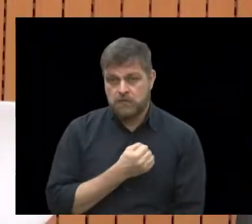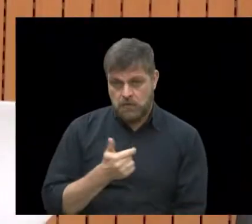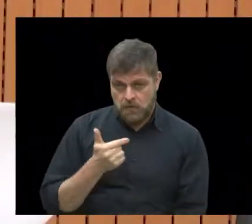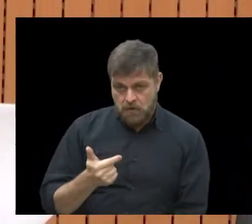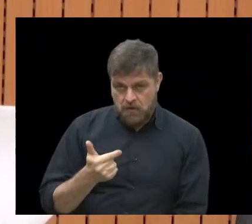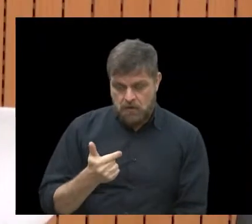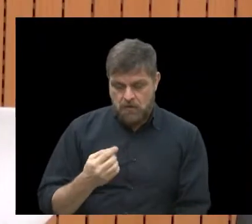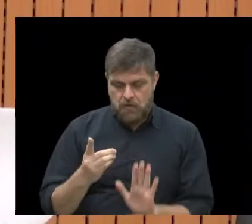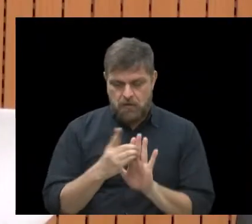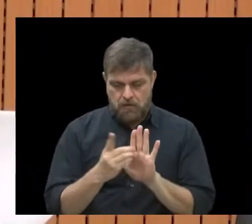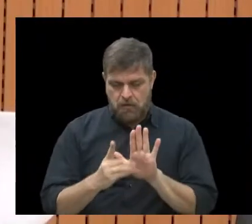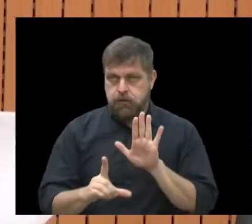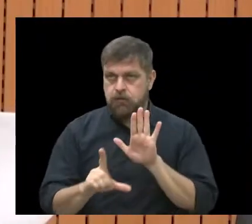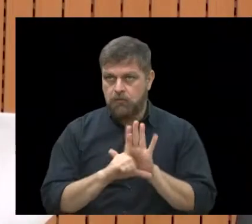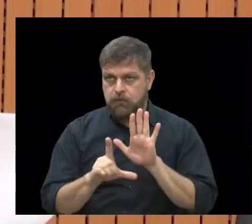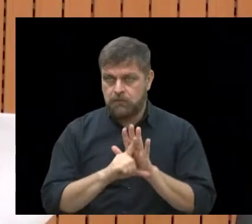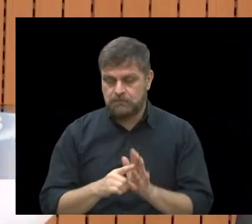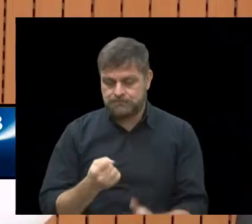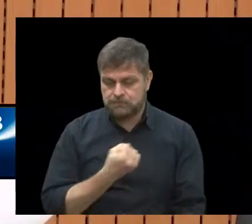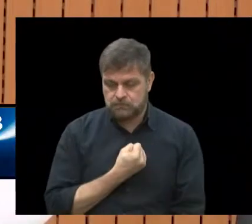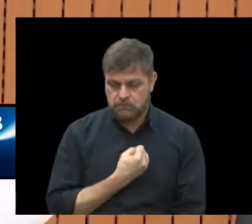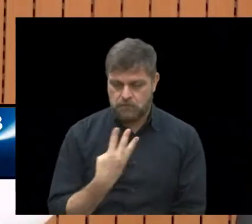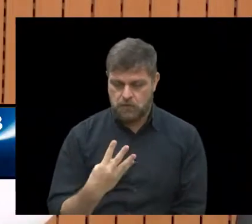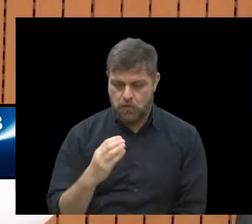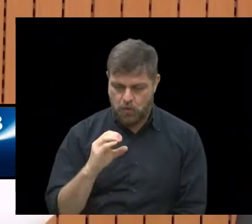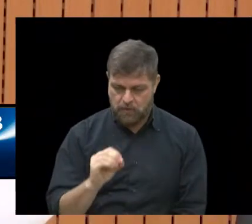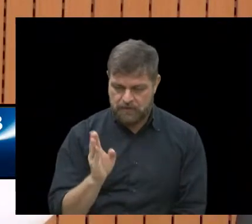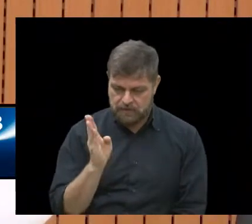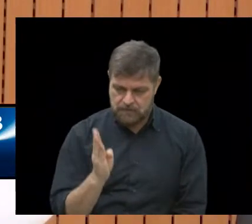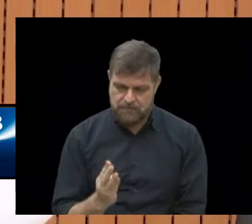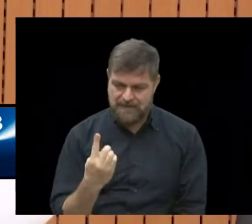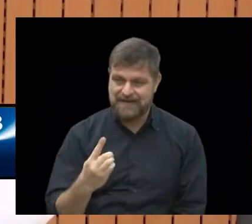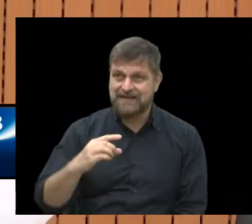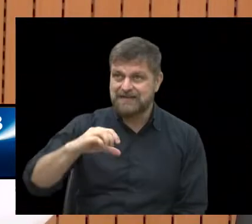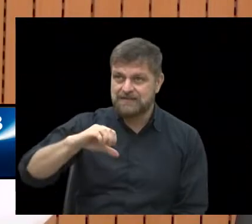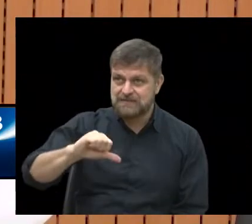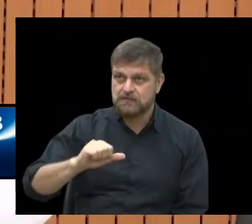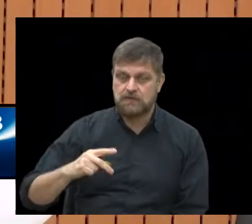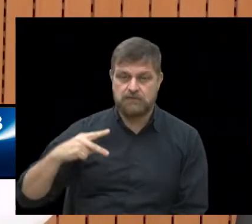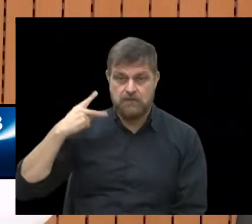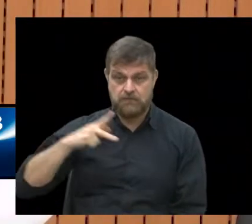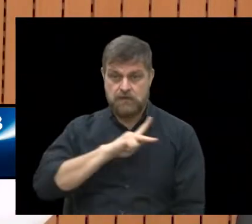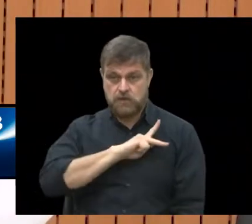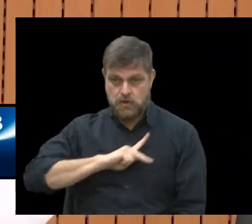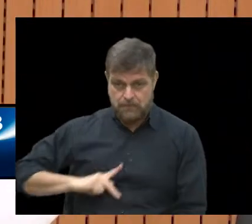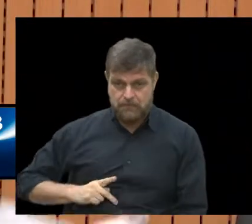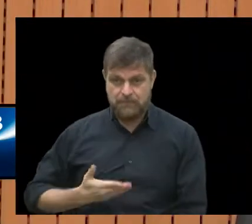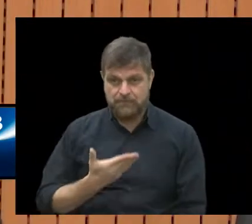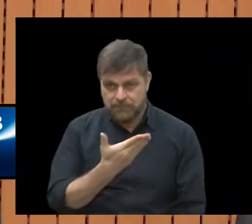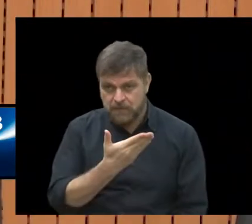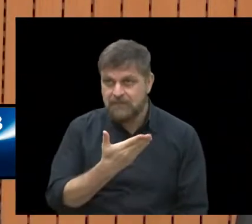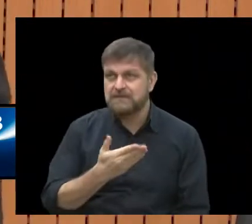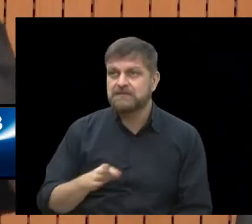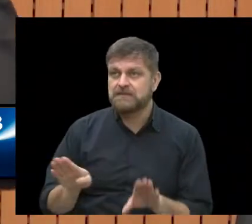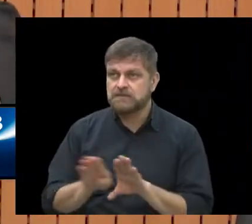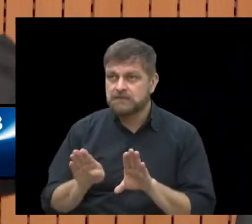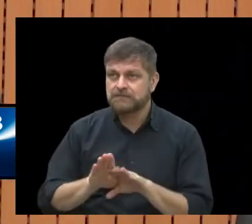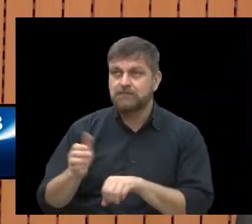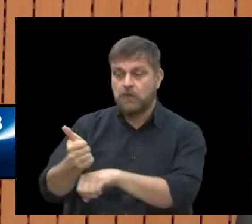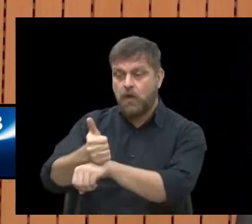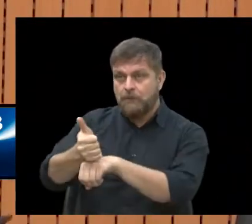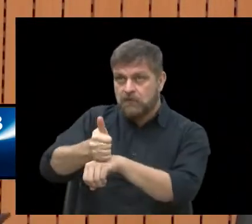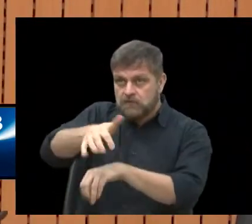Item 2, incluído na pauta o regime de urgência mediante requerimento 46319, devidamente aprovado. turno único, discussão e votação do projeto de decreto